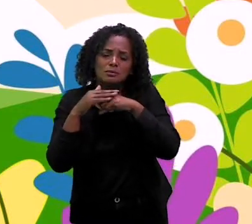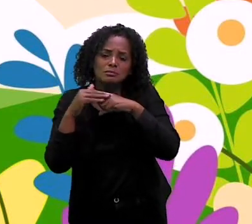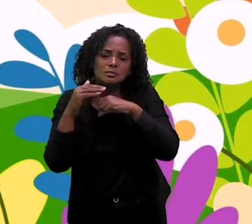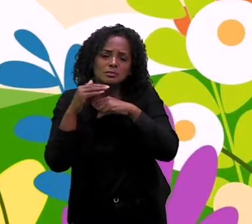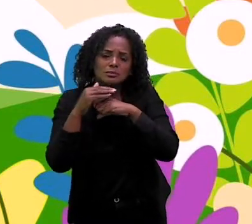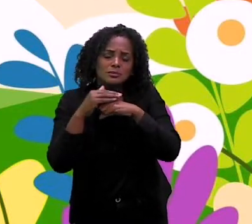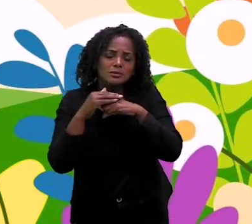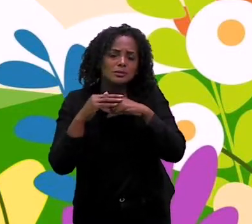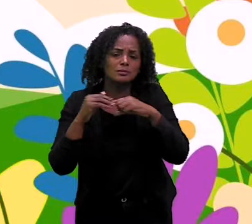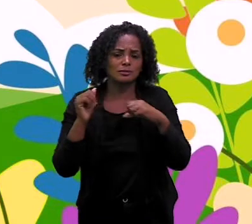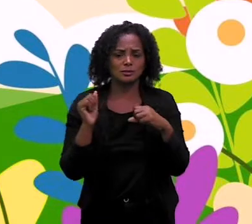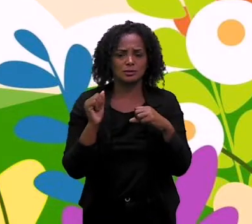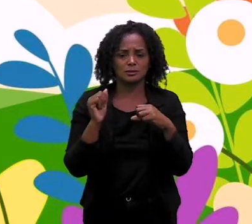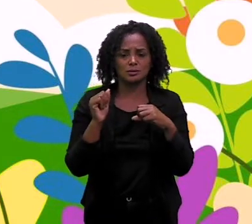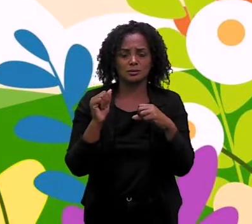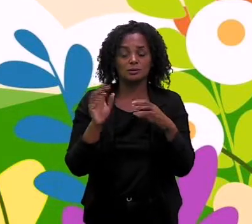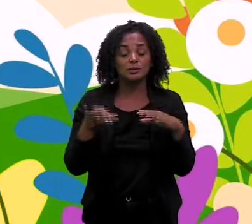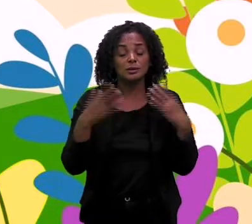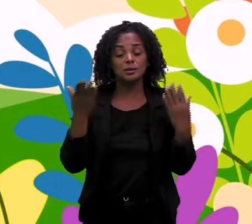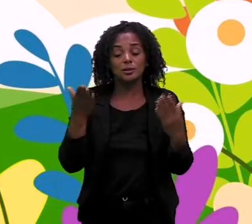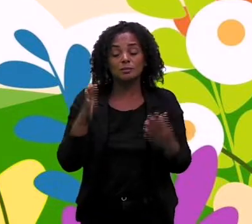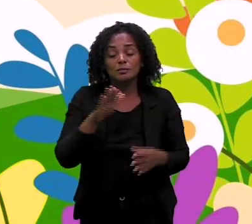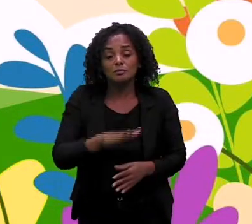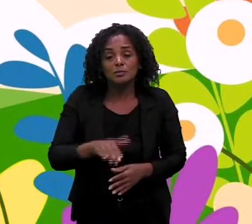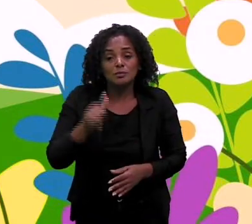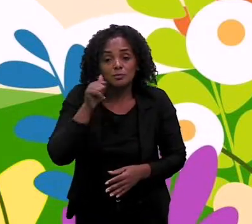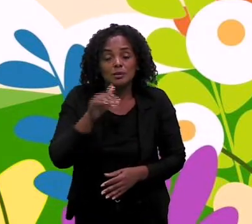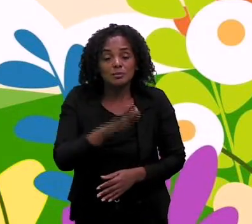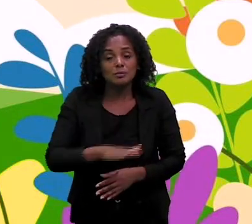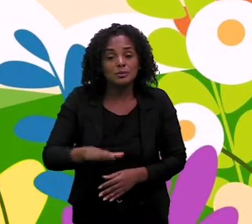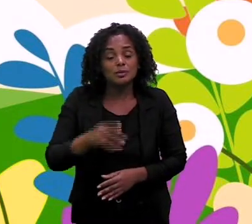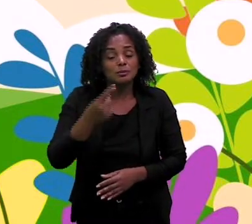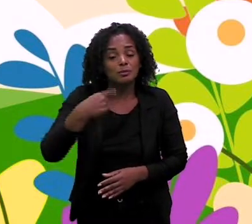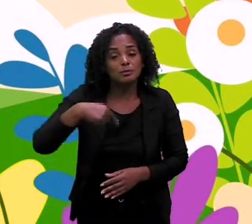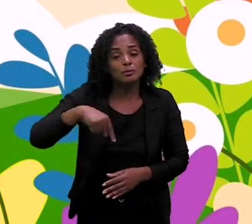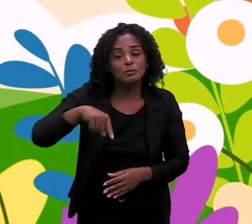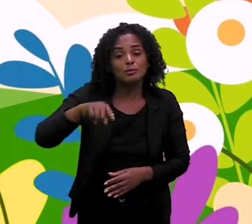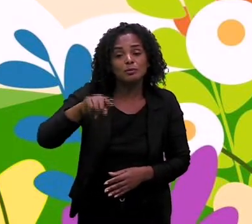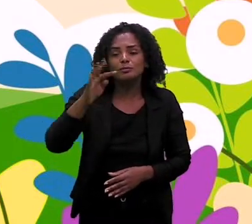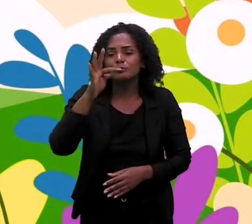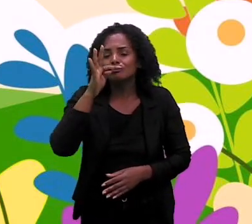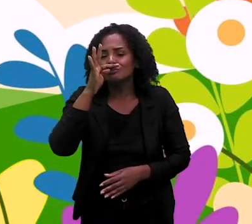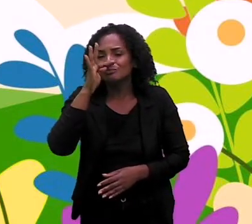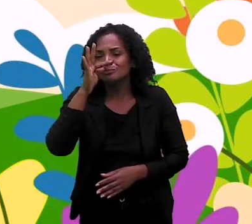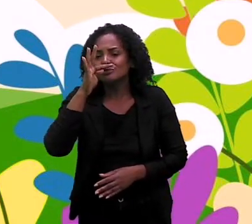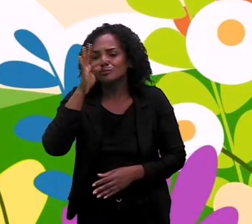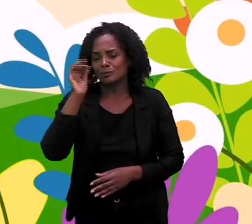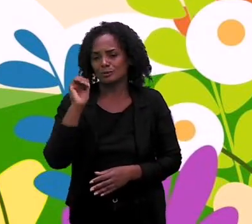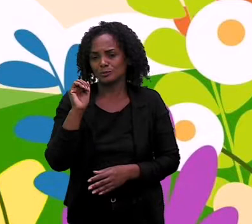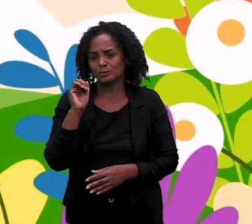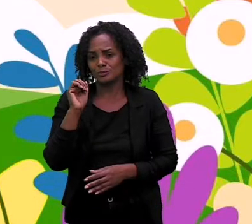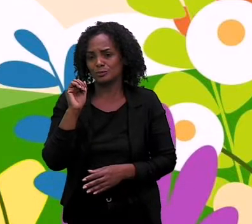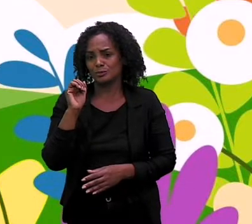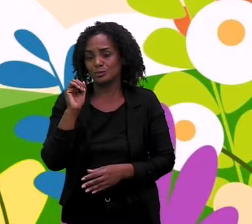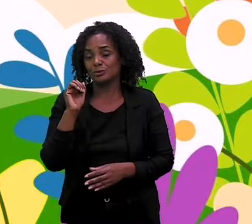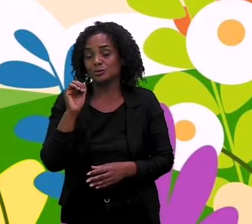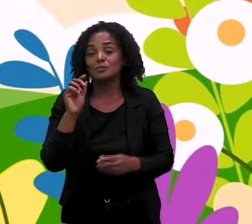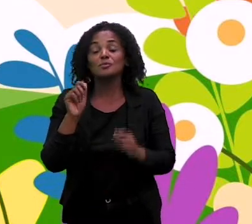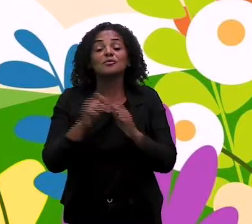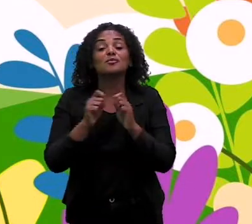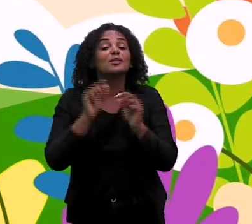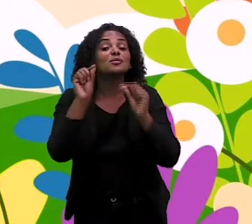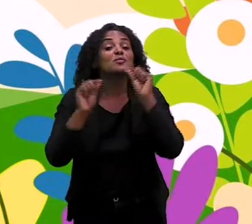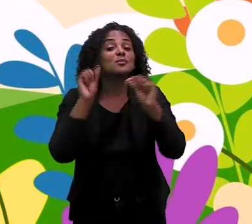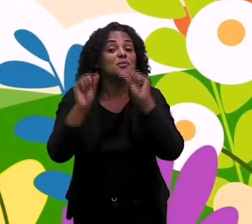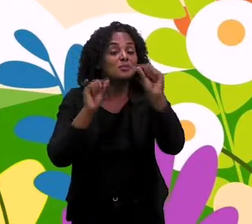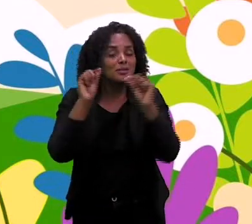Foi então que a Flora foi até um jardim mais próximo de sua casa e adivinha o que ela